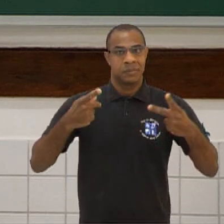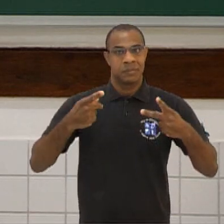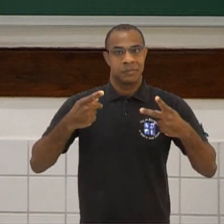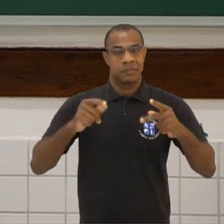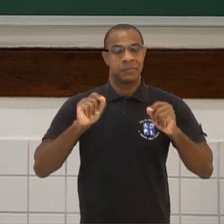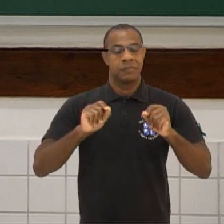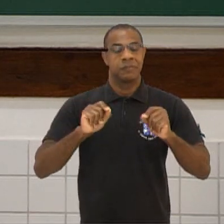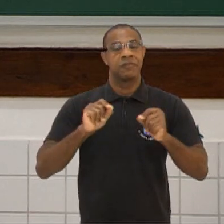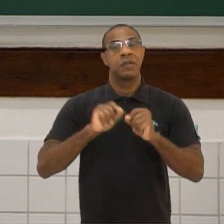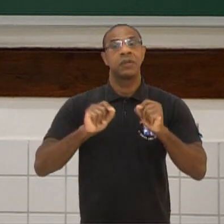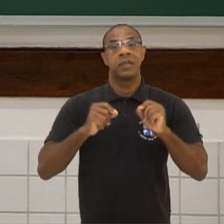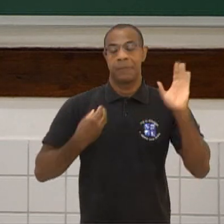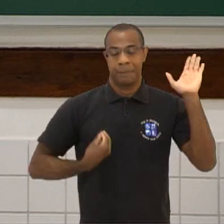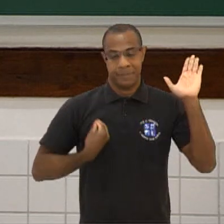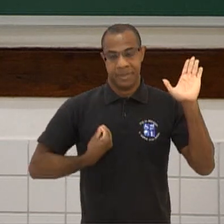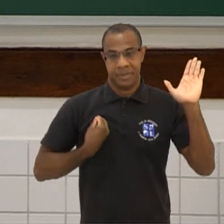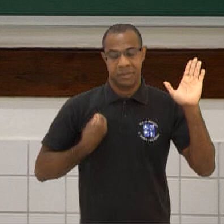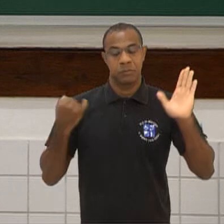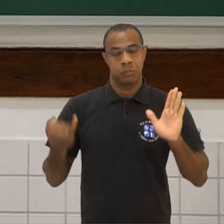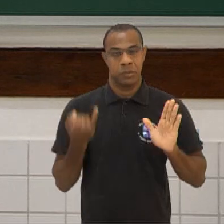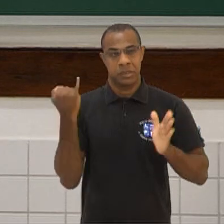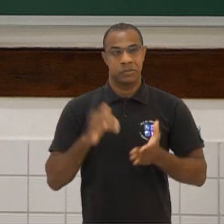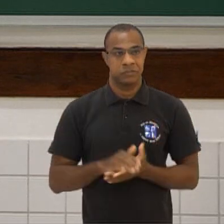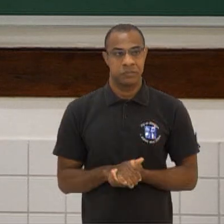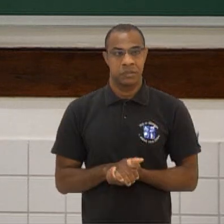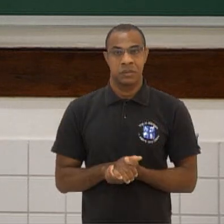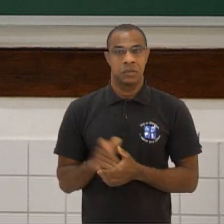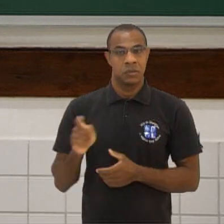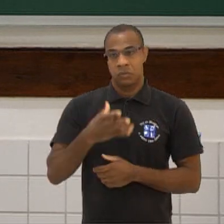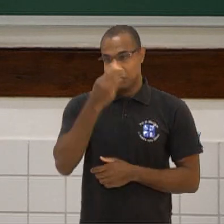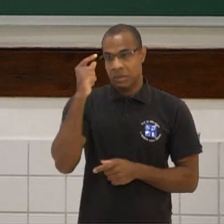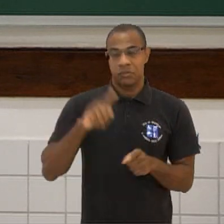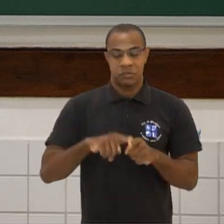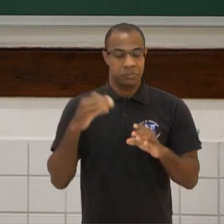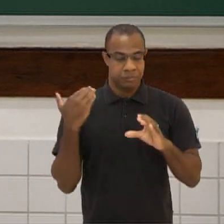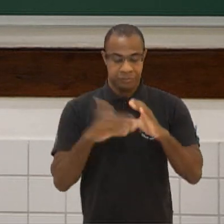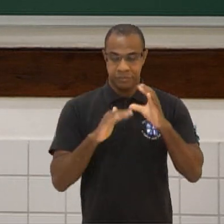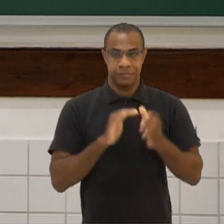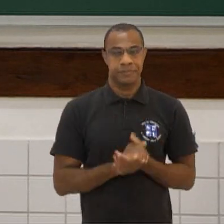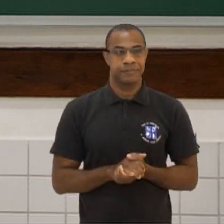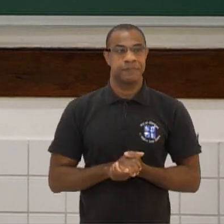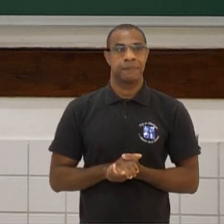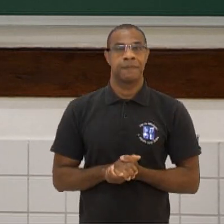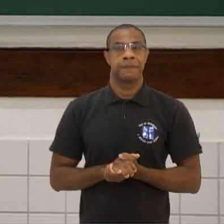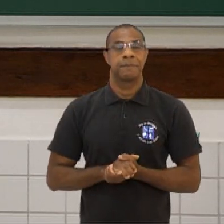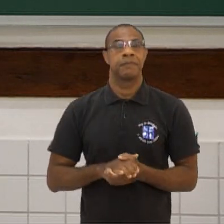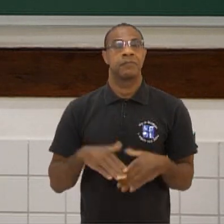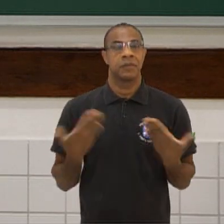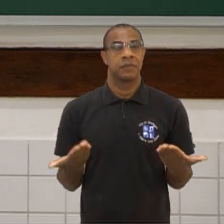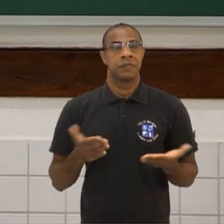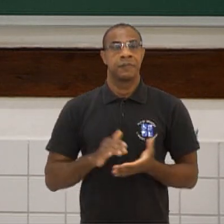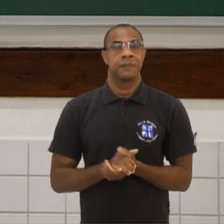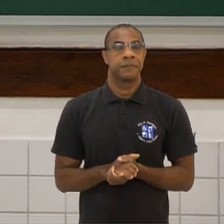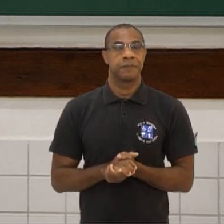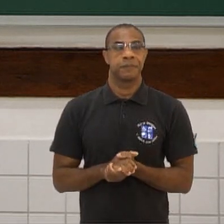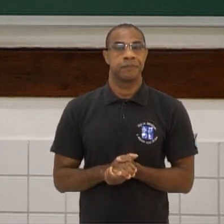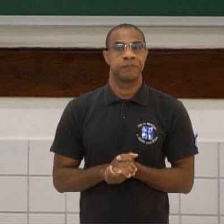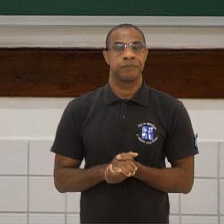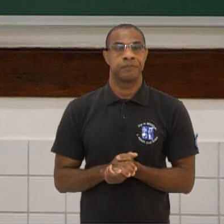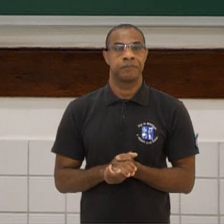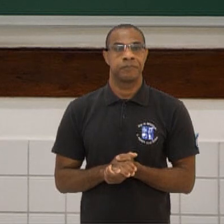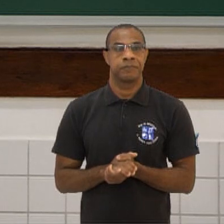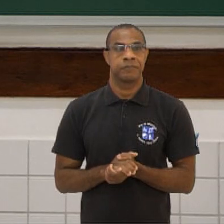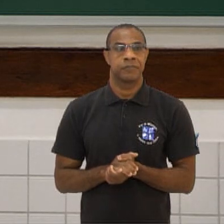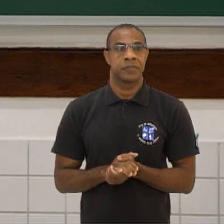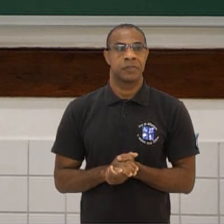registrar sua presença, ok? E não esquece de enviar no final, ok? Então vamos lá, pessoal. Então, é o seguinte.